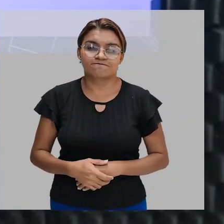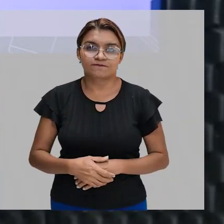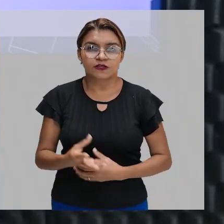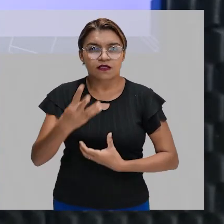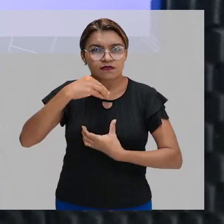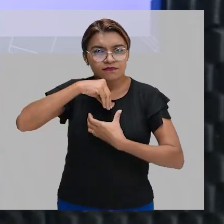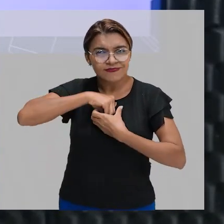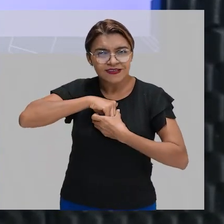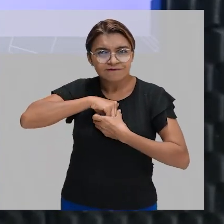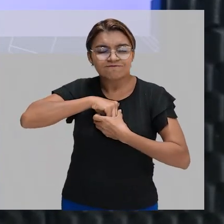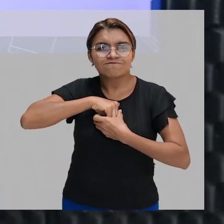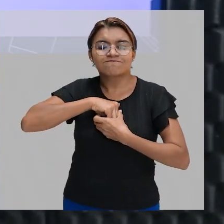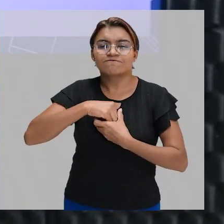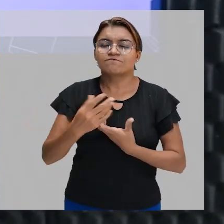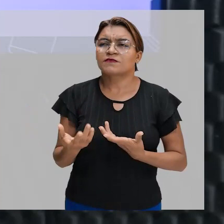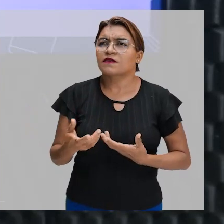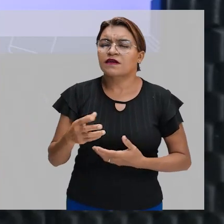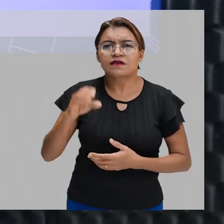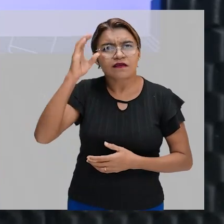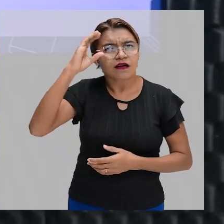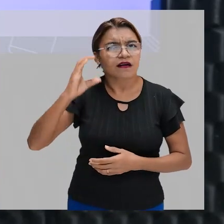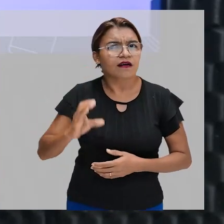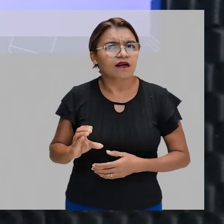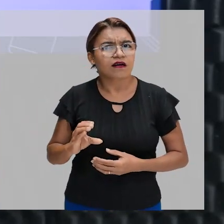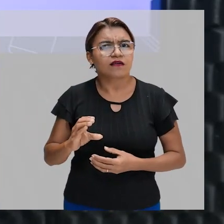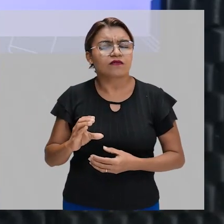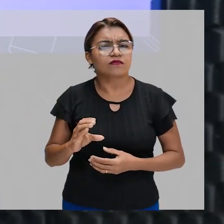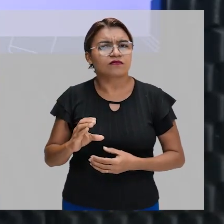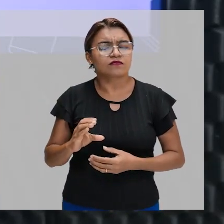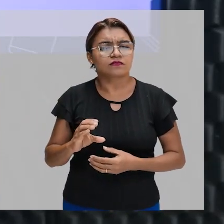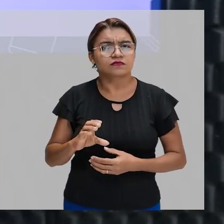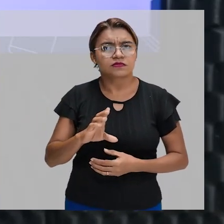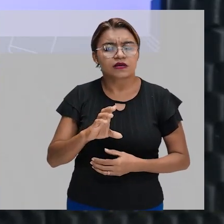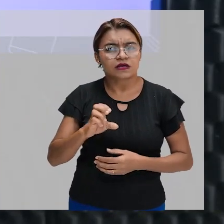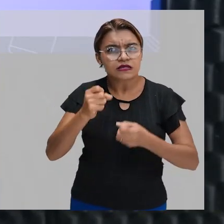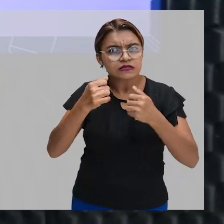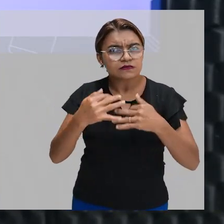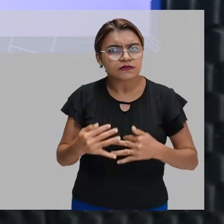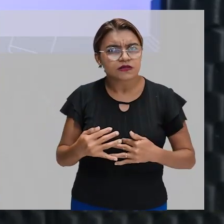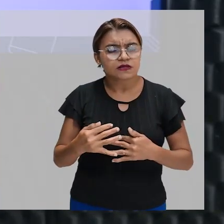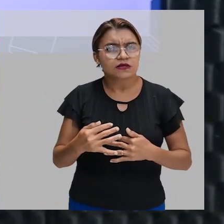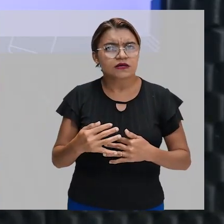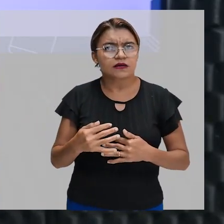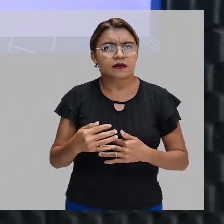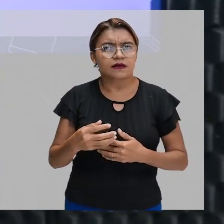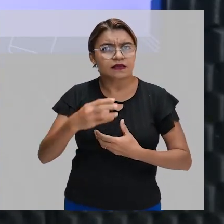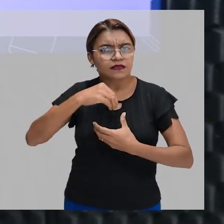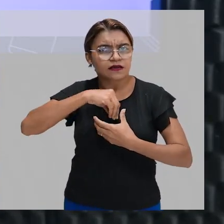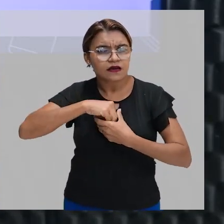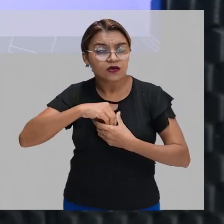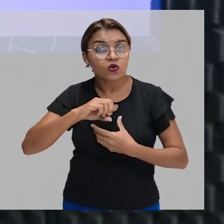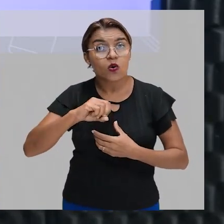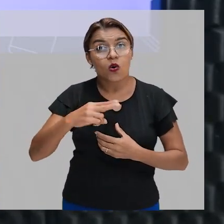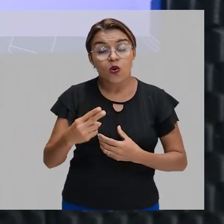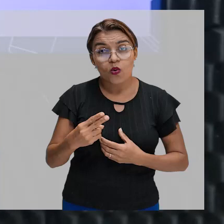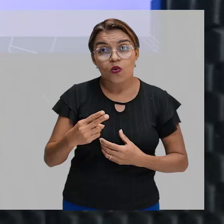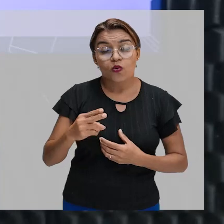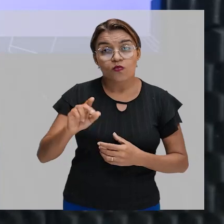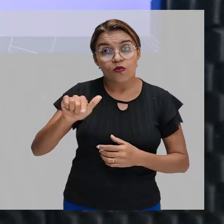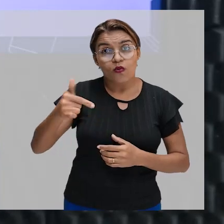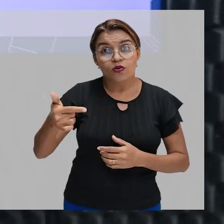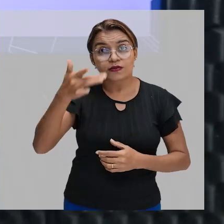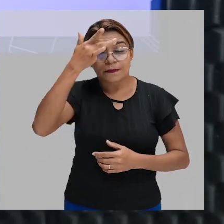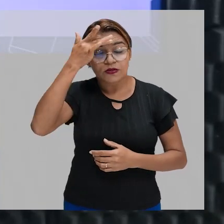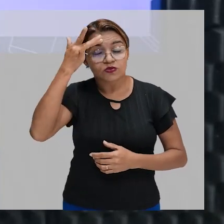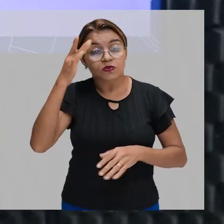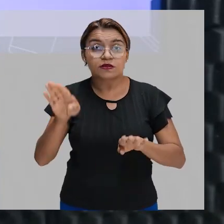introspectivo cacau mas o eu lírico vai falar de tu o eu lírico pode falar de alguém que não seja ele mesmo tá